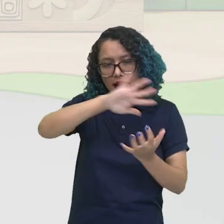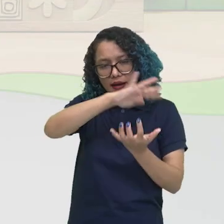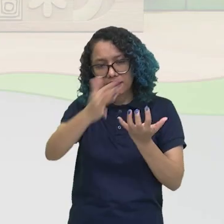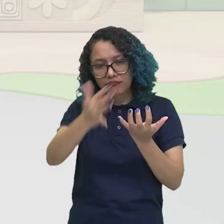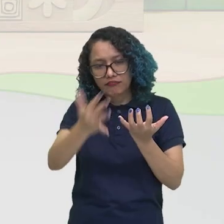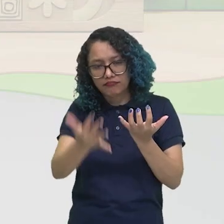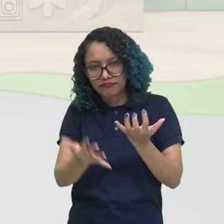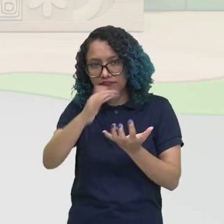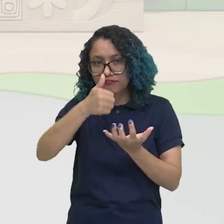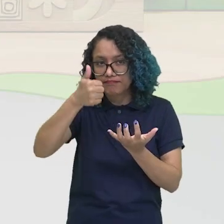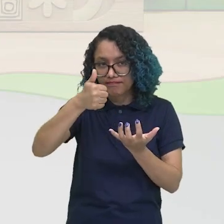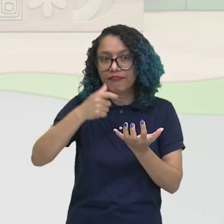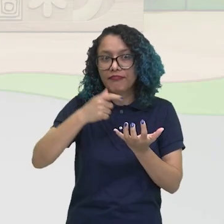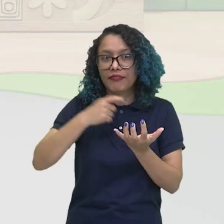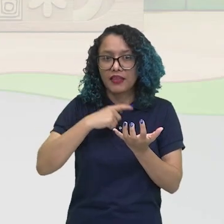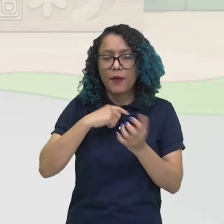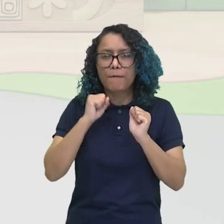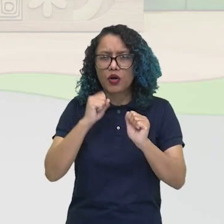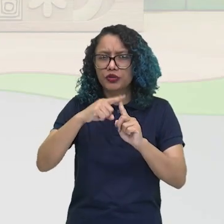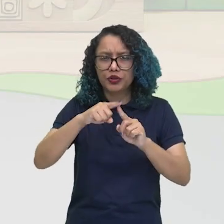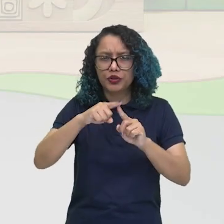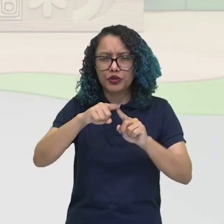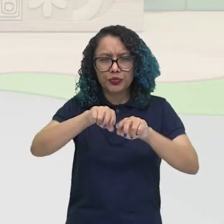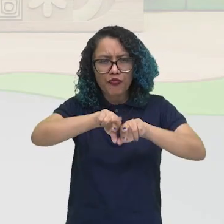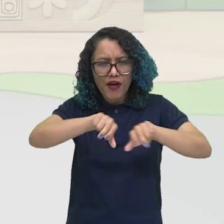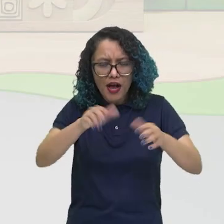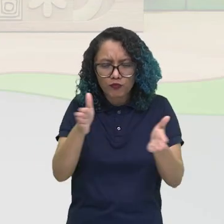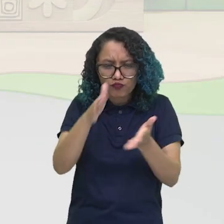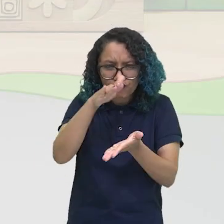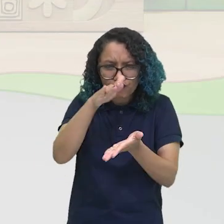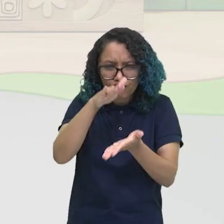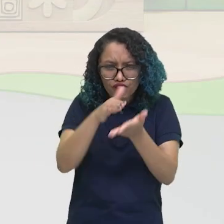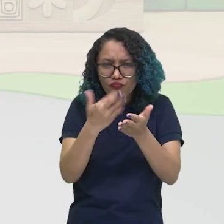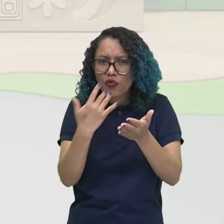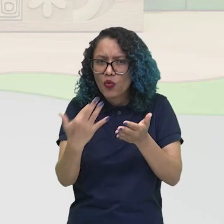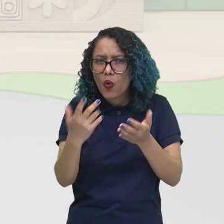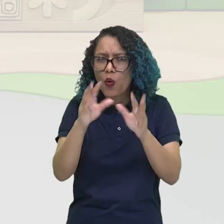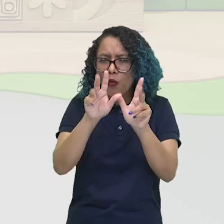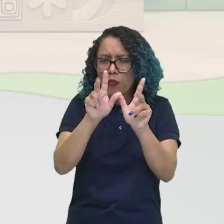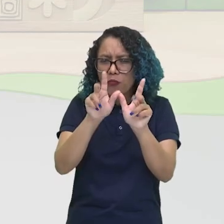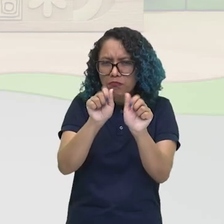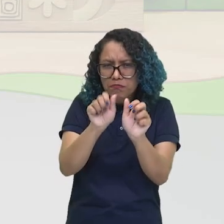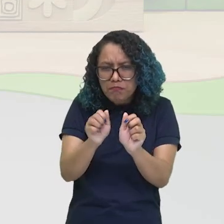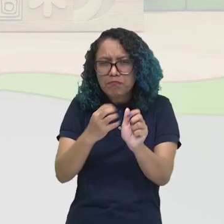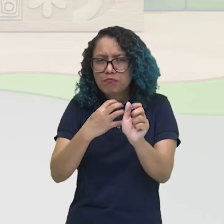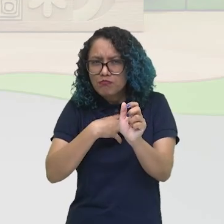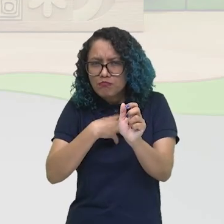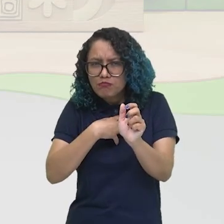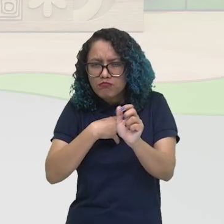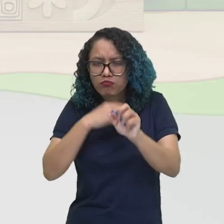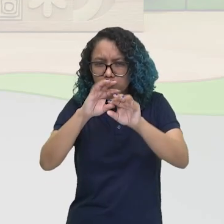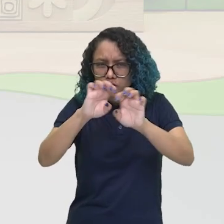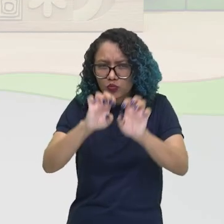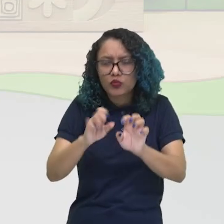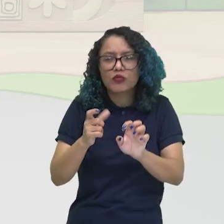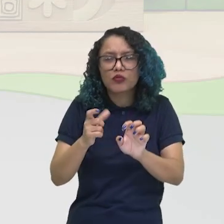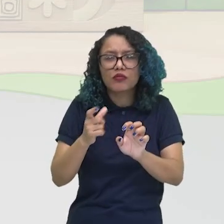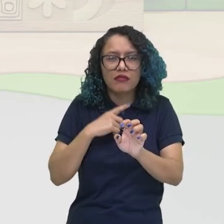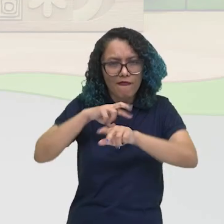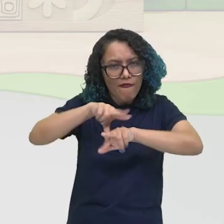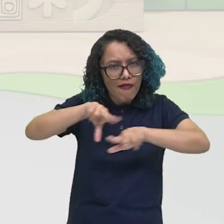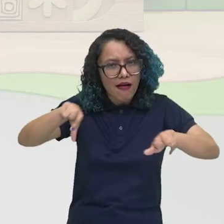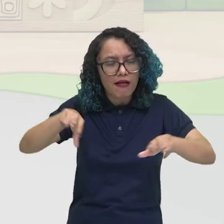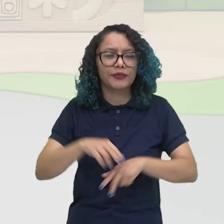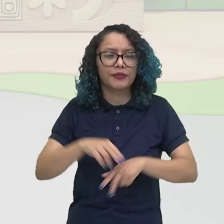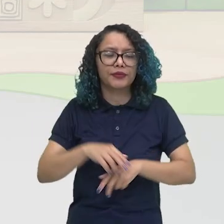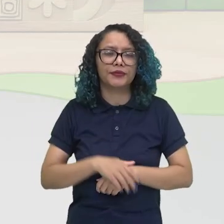ter diferentes formas, tamanho, cores e texturas, certo? Então, agora, quando